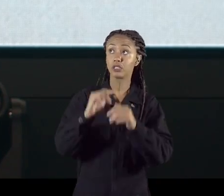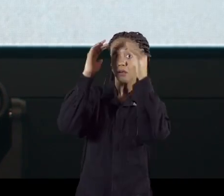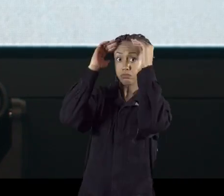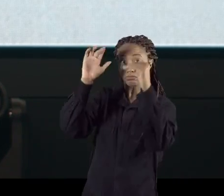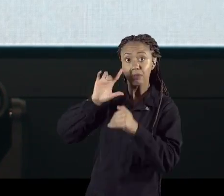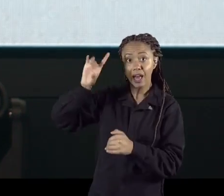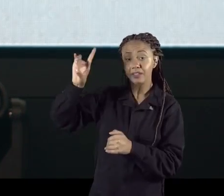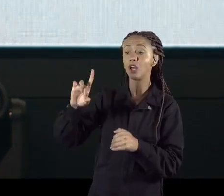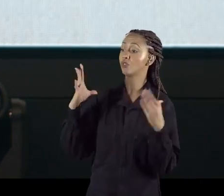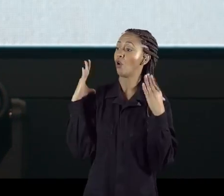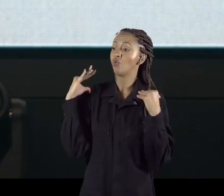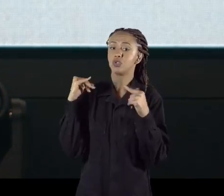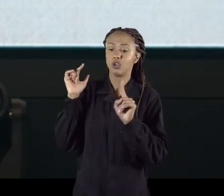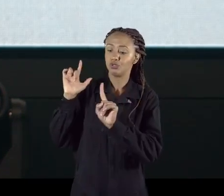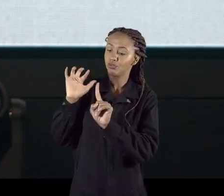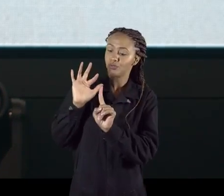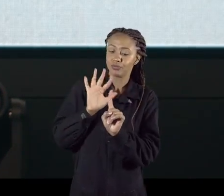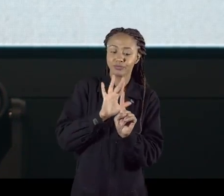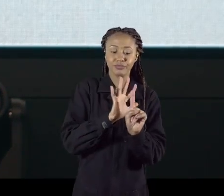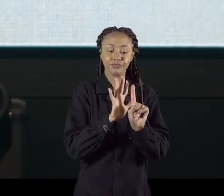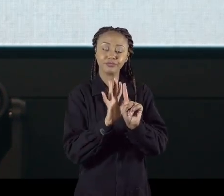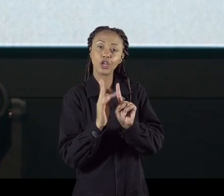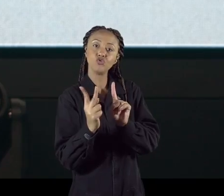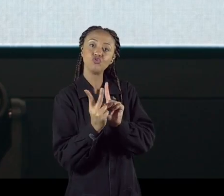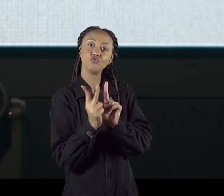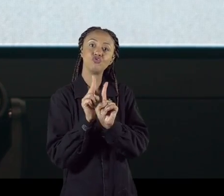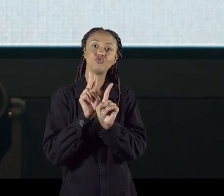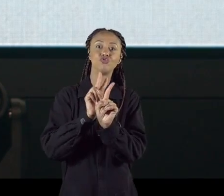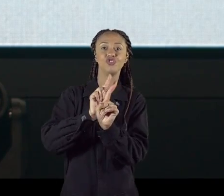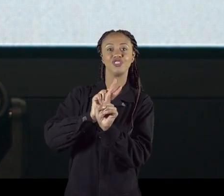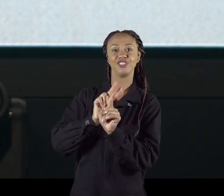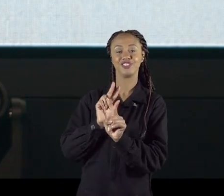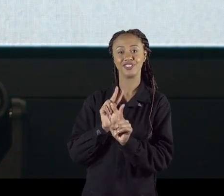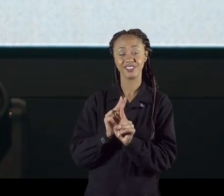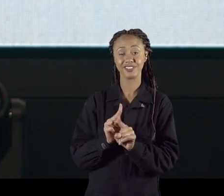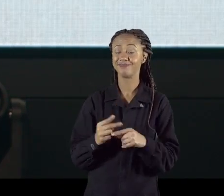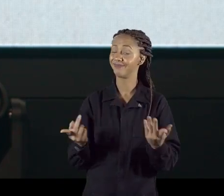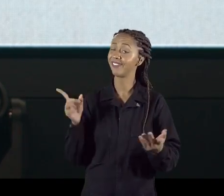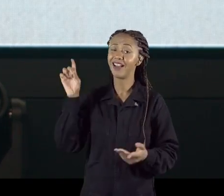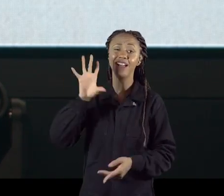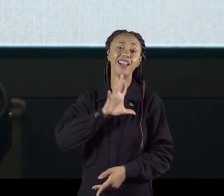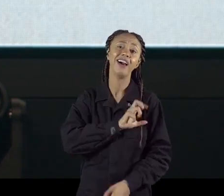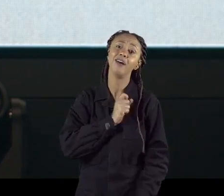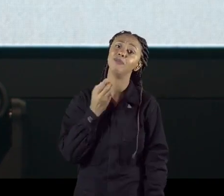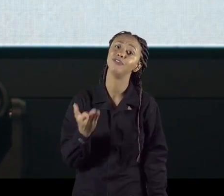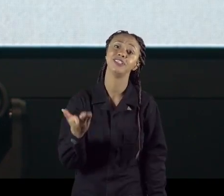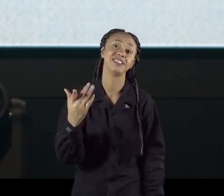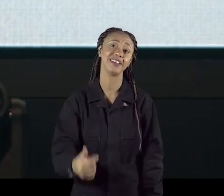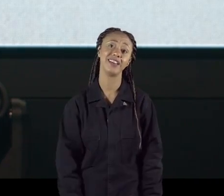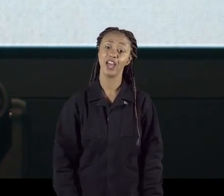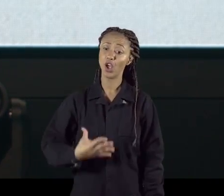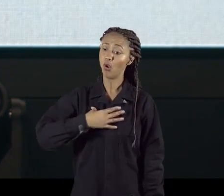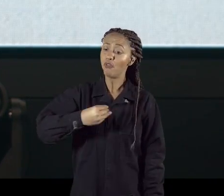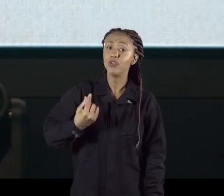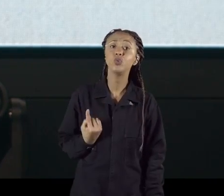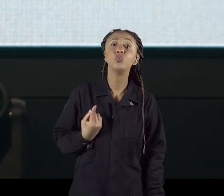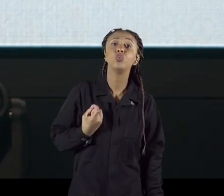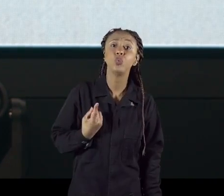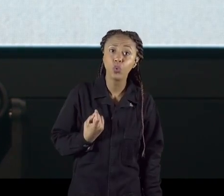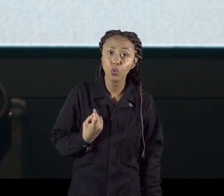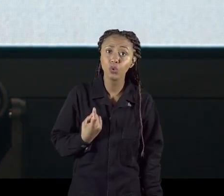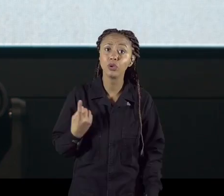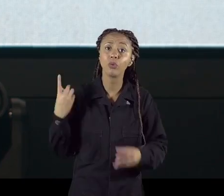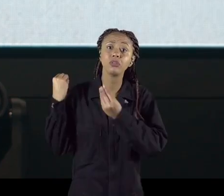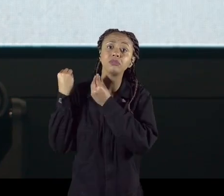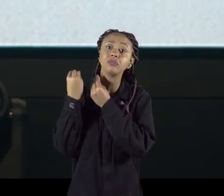tanto que ele te deu o seu melhor seu único filho e depois mandou o seu